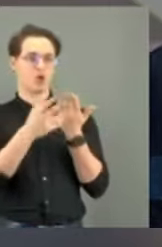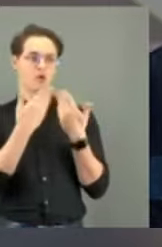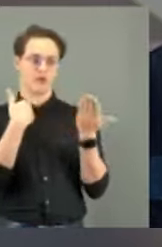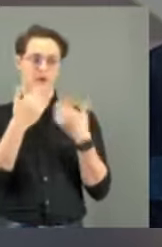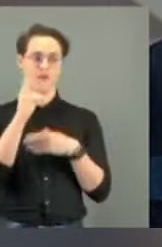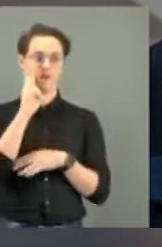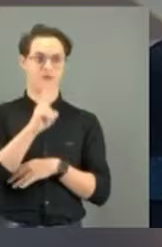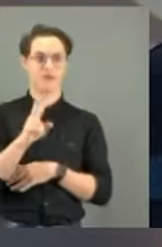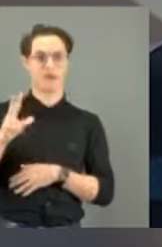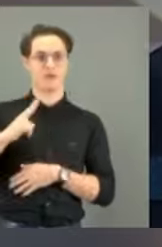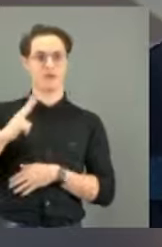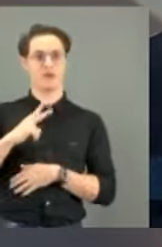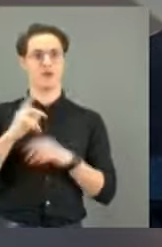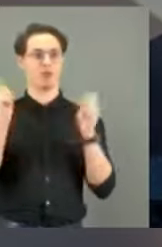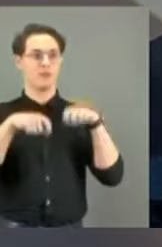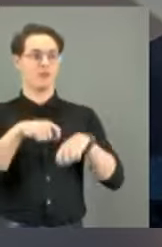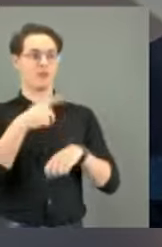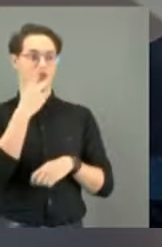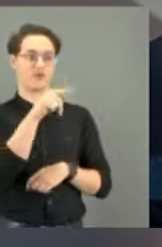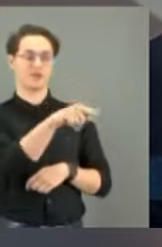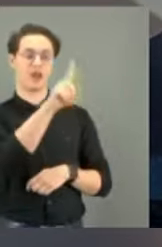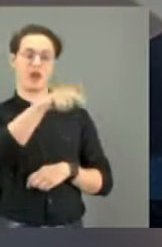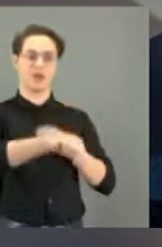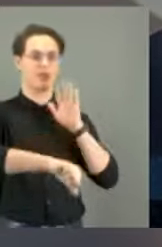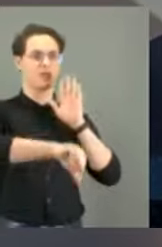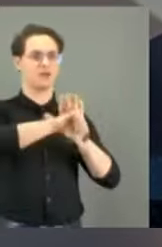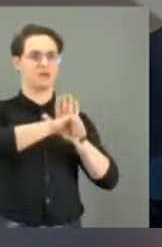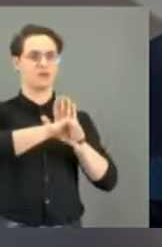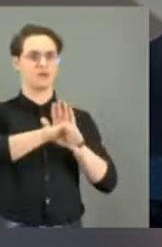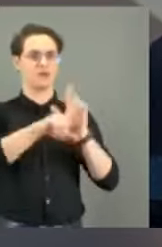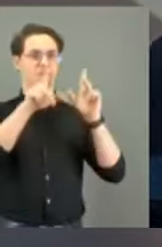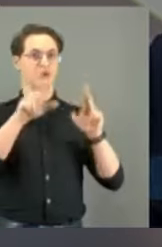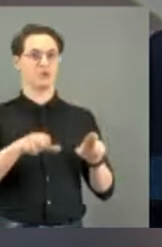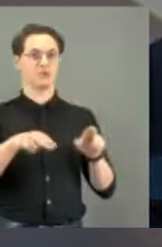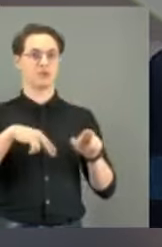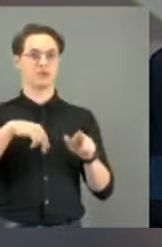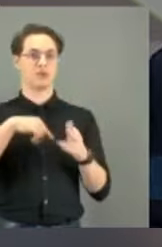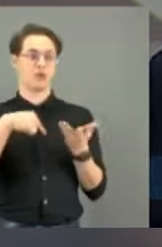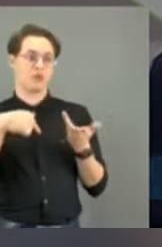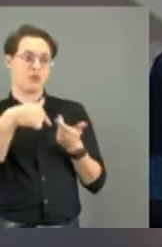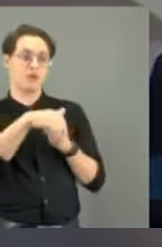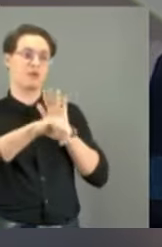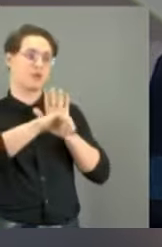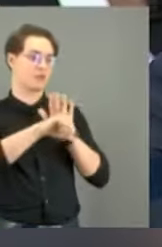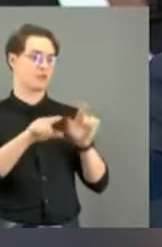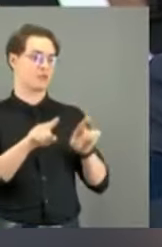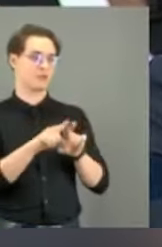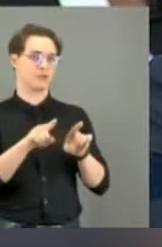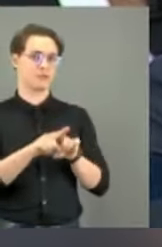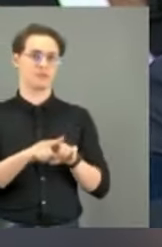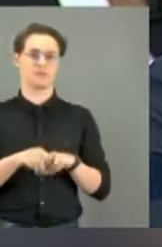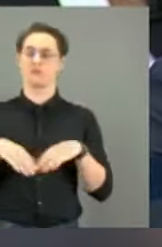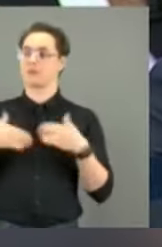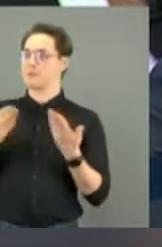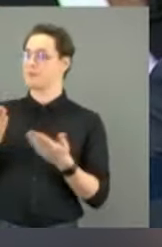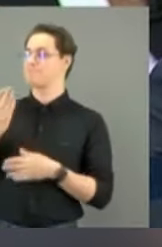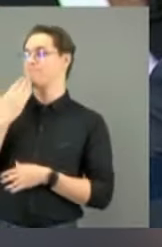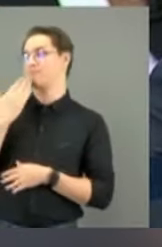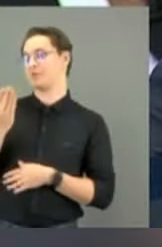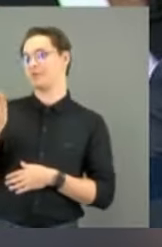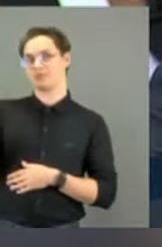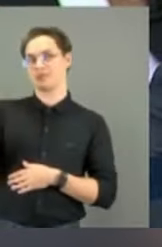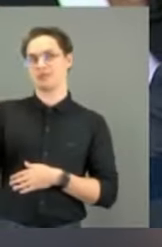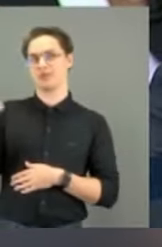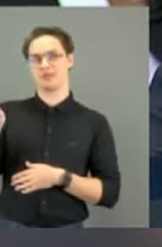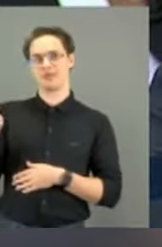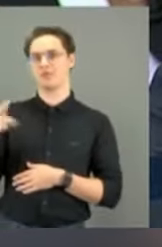privada e posso dizer que o senhor é um criminoso contumaz. Cometeu diversas irregularidades e crimes. Pediria aqui que fosse advertido o depoente